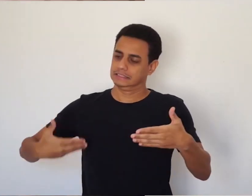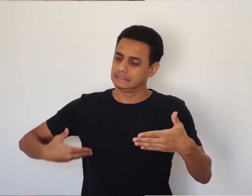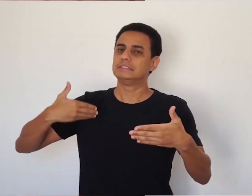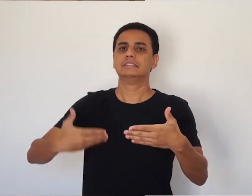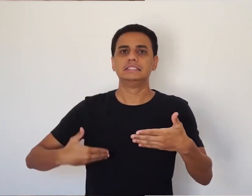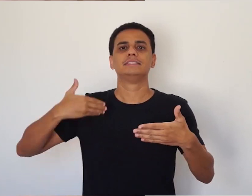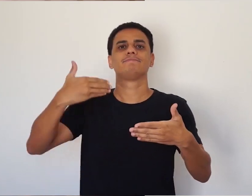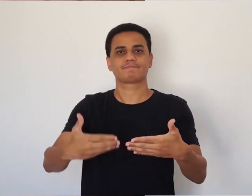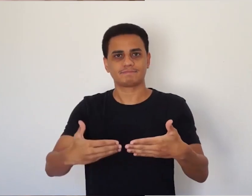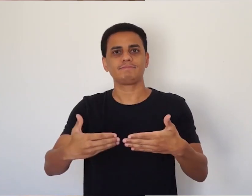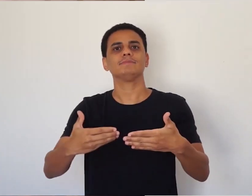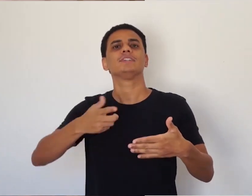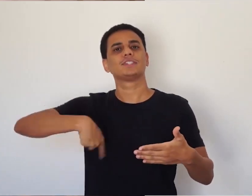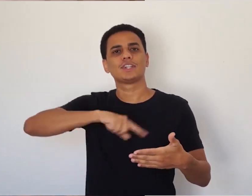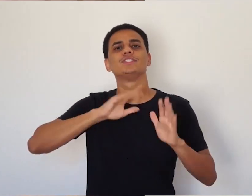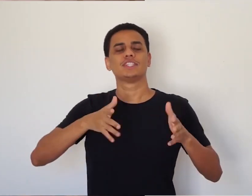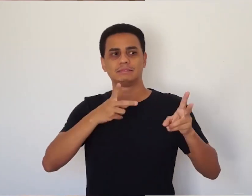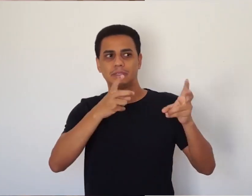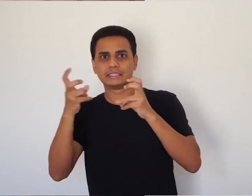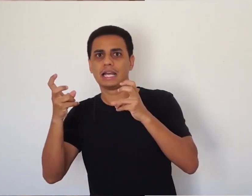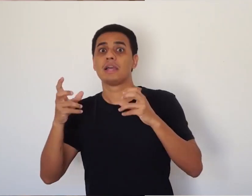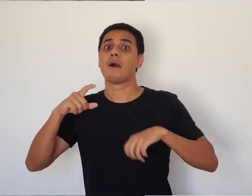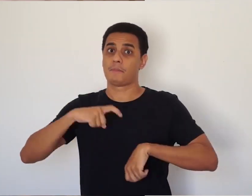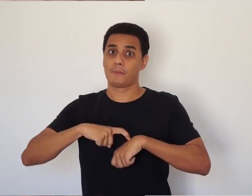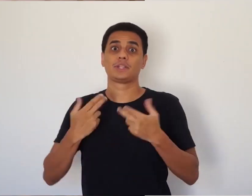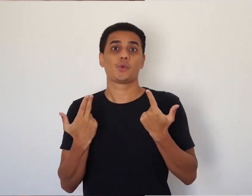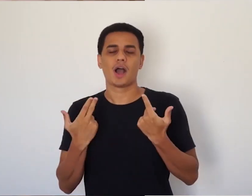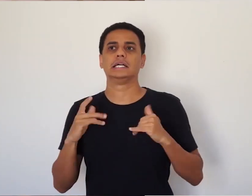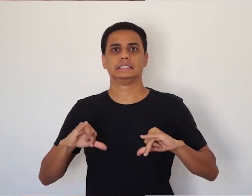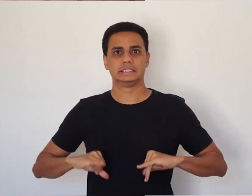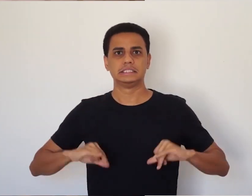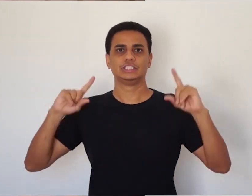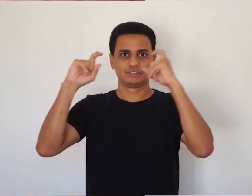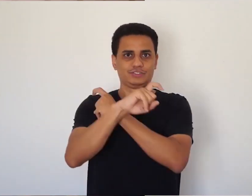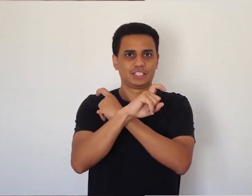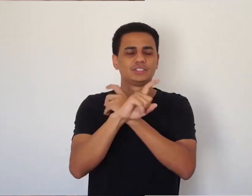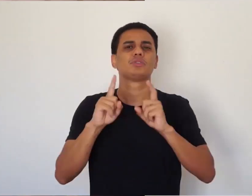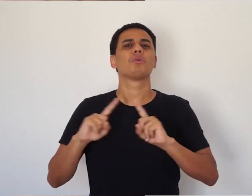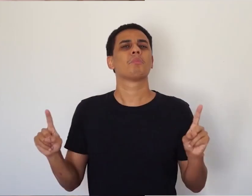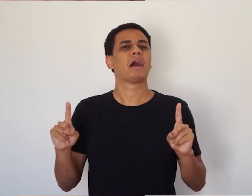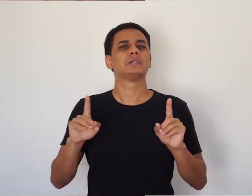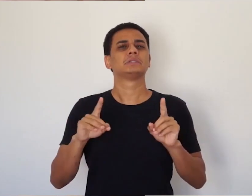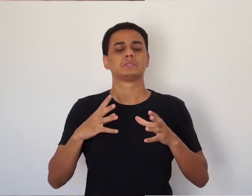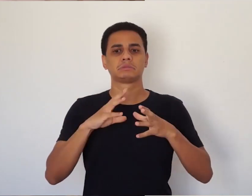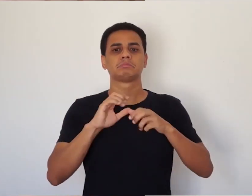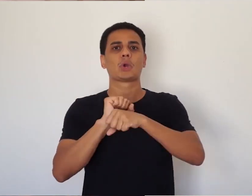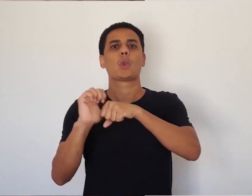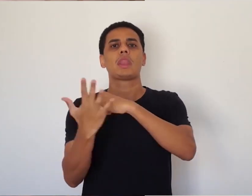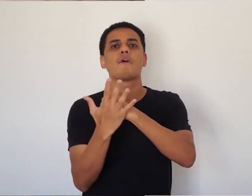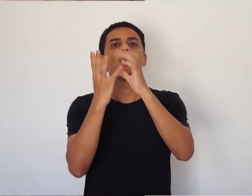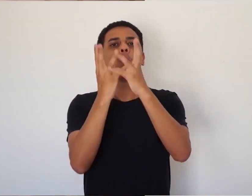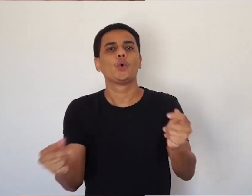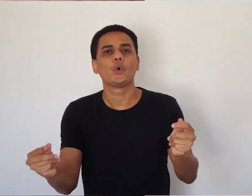estamos também passando por uma longa jornada, que nós já definimos como deserto, por exemplo, mas nós temos um fim muito maior do que